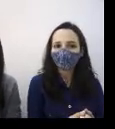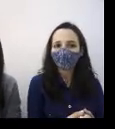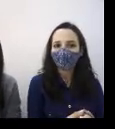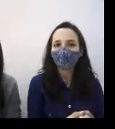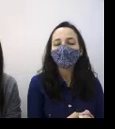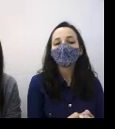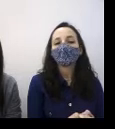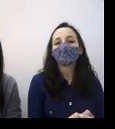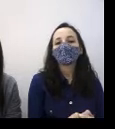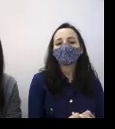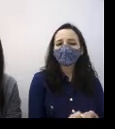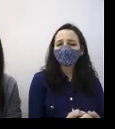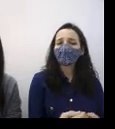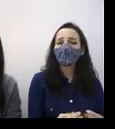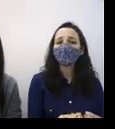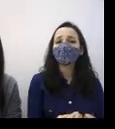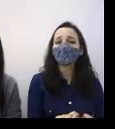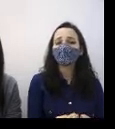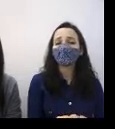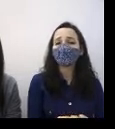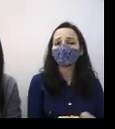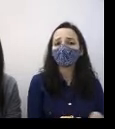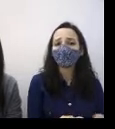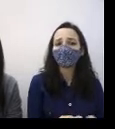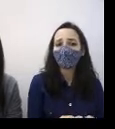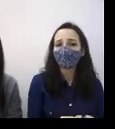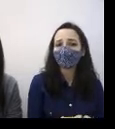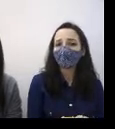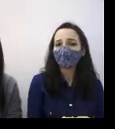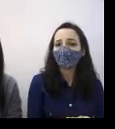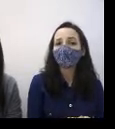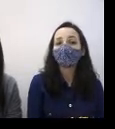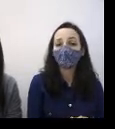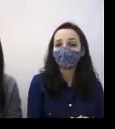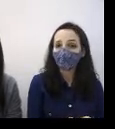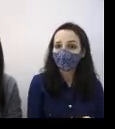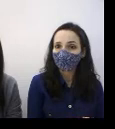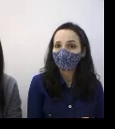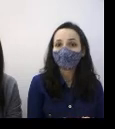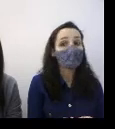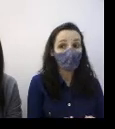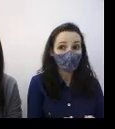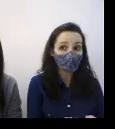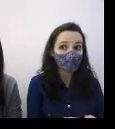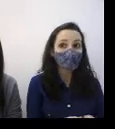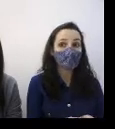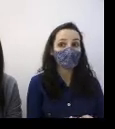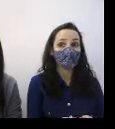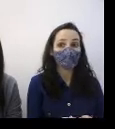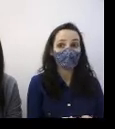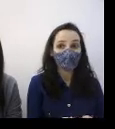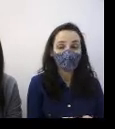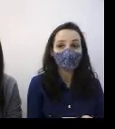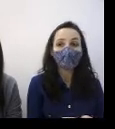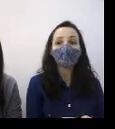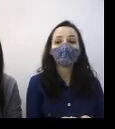saudade, né? Então, é isso que nós precisamos ter em mente, né? Que é difícil sim, demora